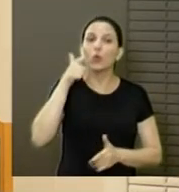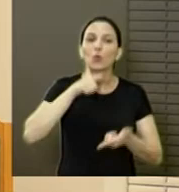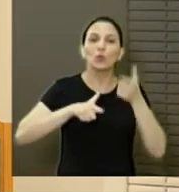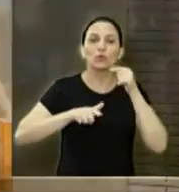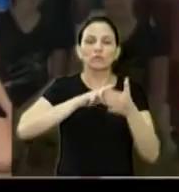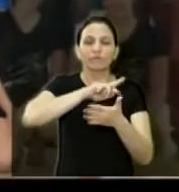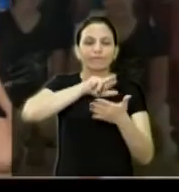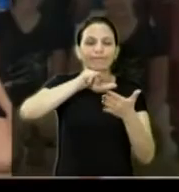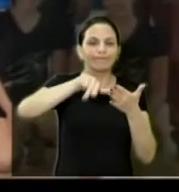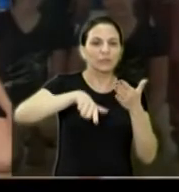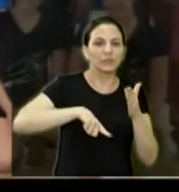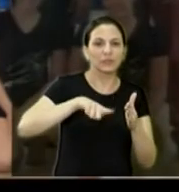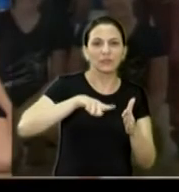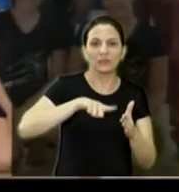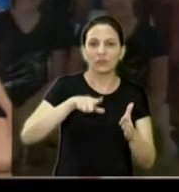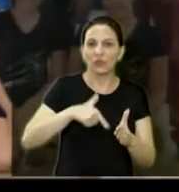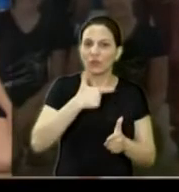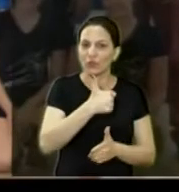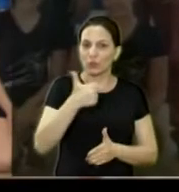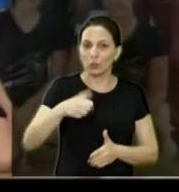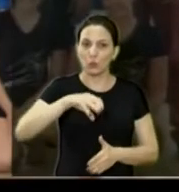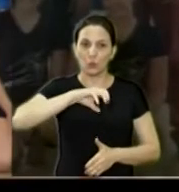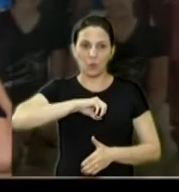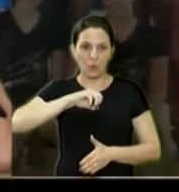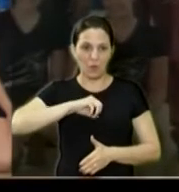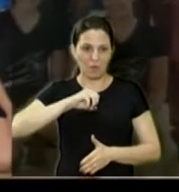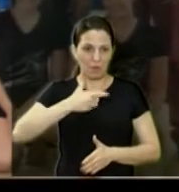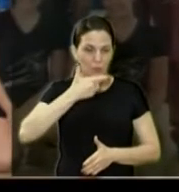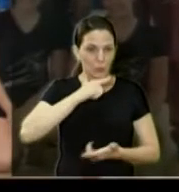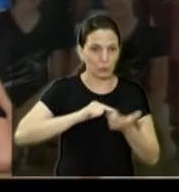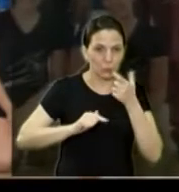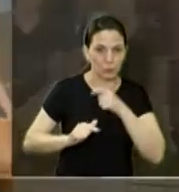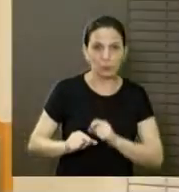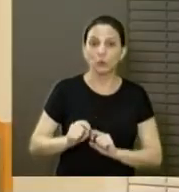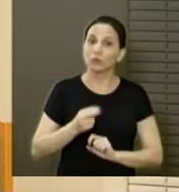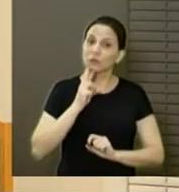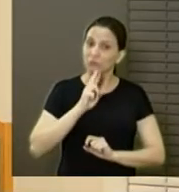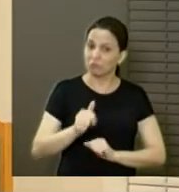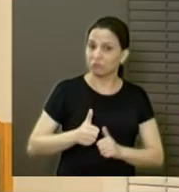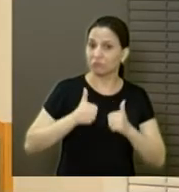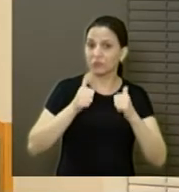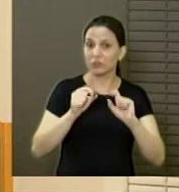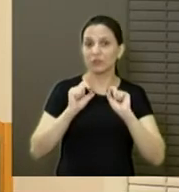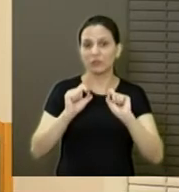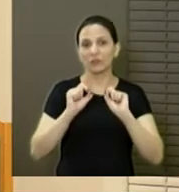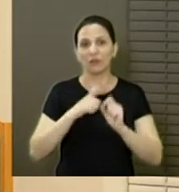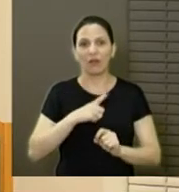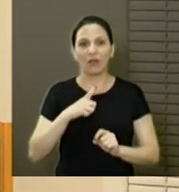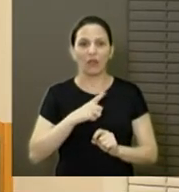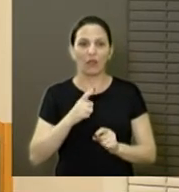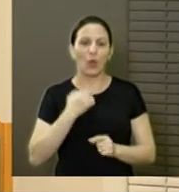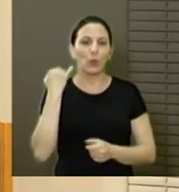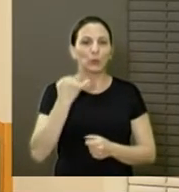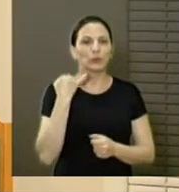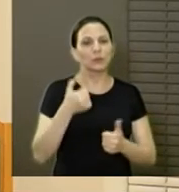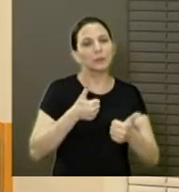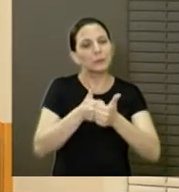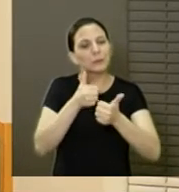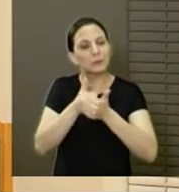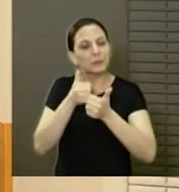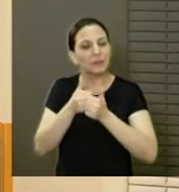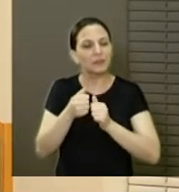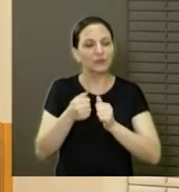conquistas individuais, totalizando 21 medalhas. Mesmo com os bons resultados obtidos, é importante estarmos próximos